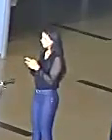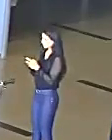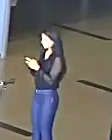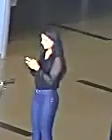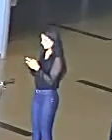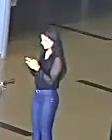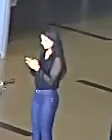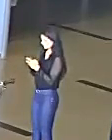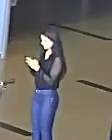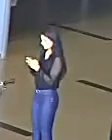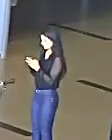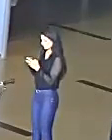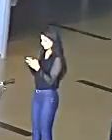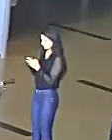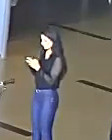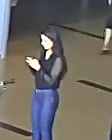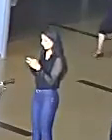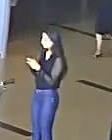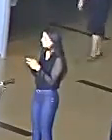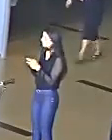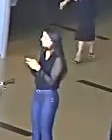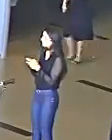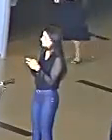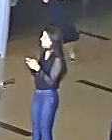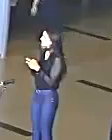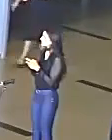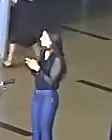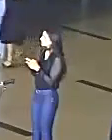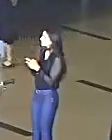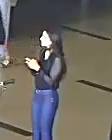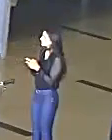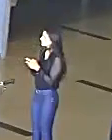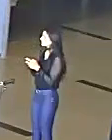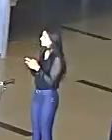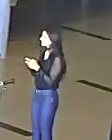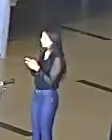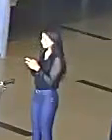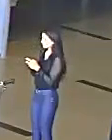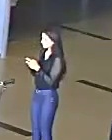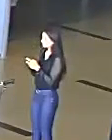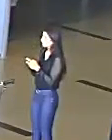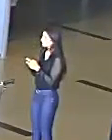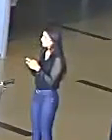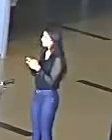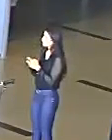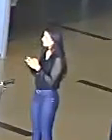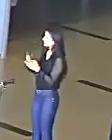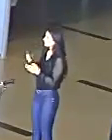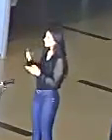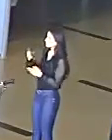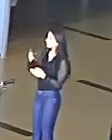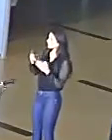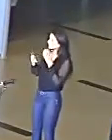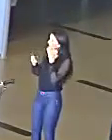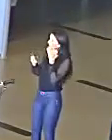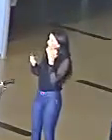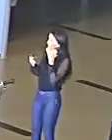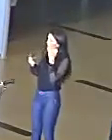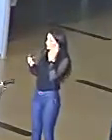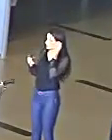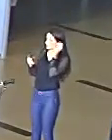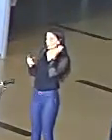debatedores Obrigado pessoal vamos são totais né você vai ver aqui como é que eu eu não sei como é que eu vou subir no ônibus até